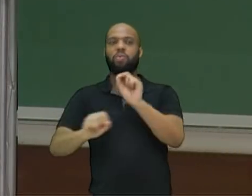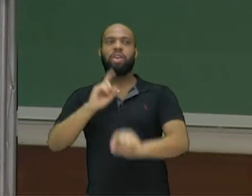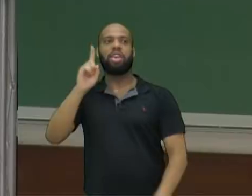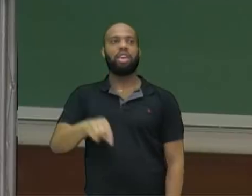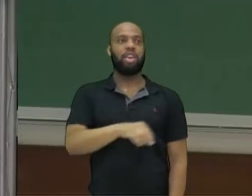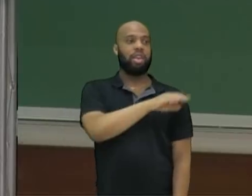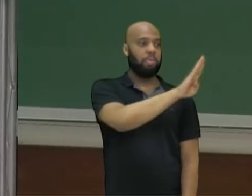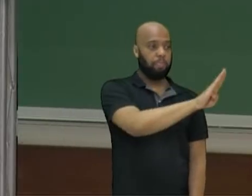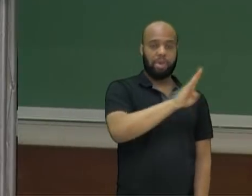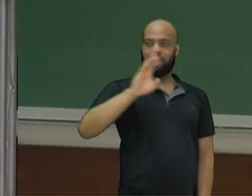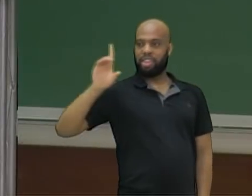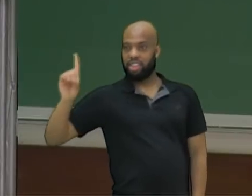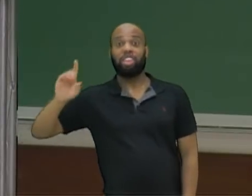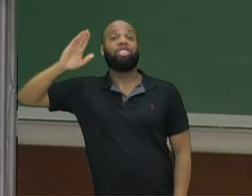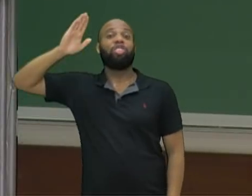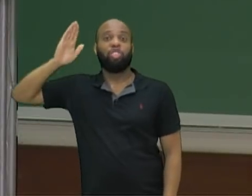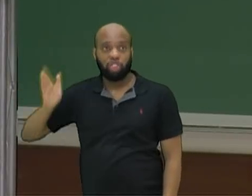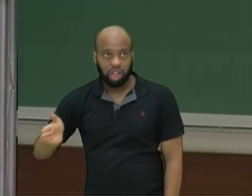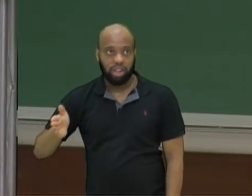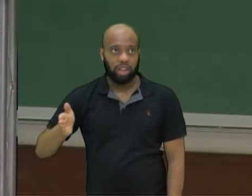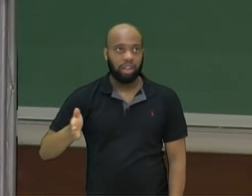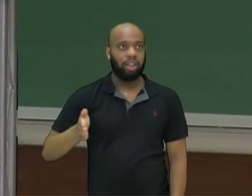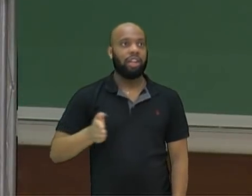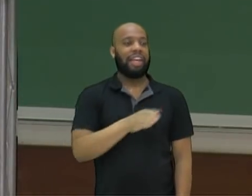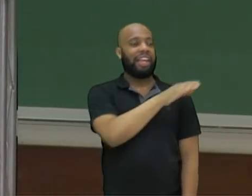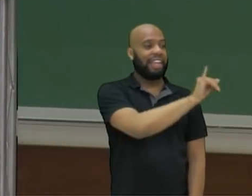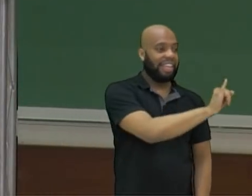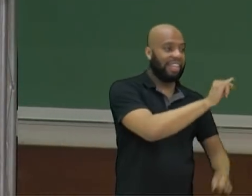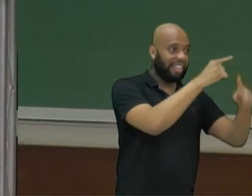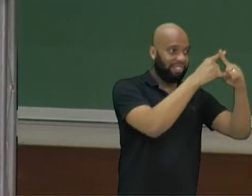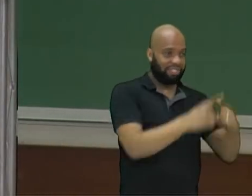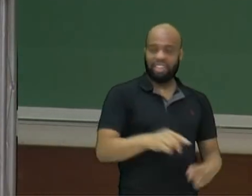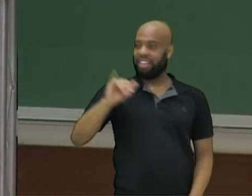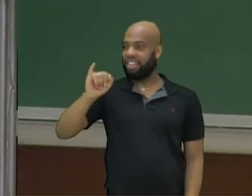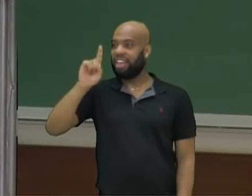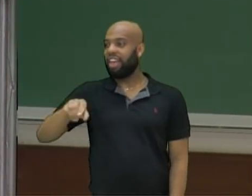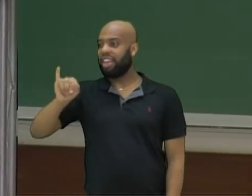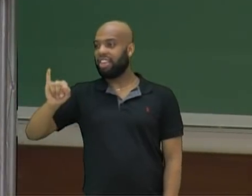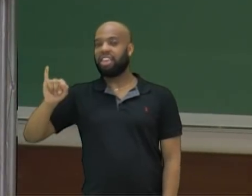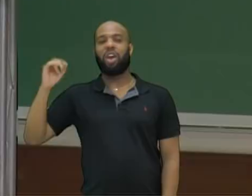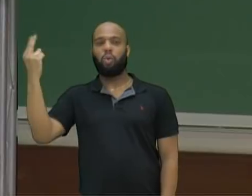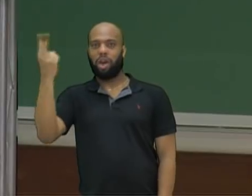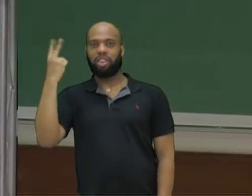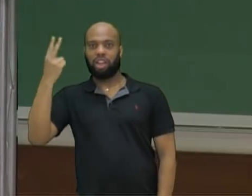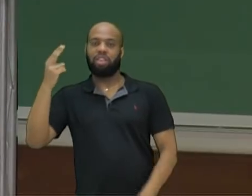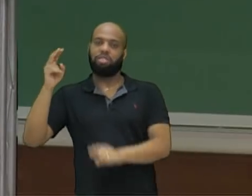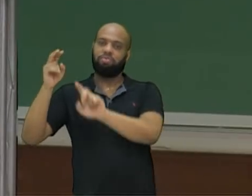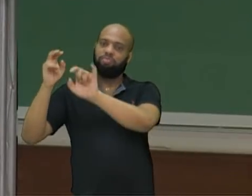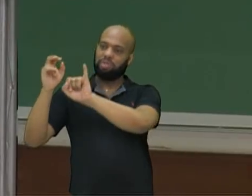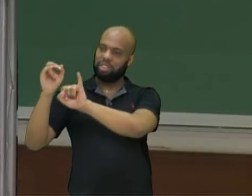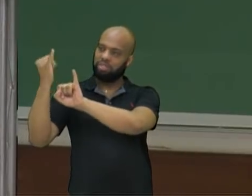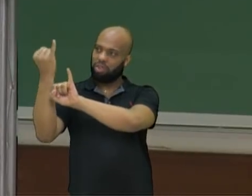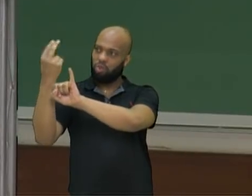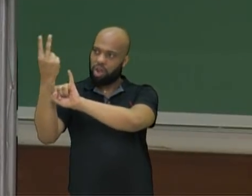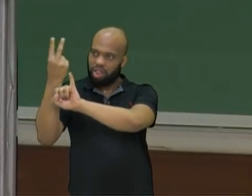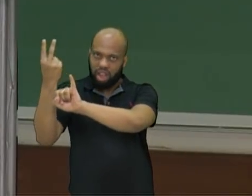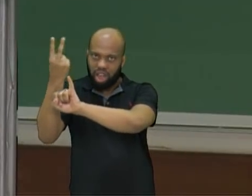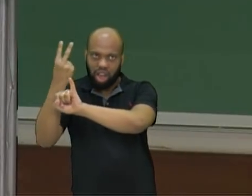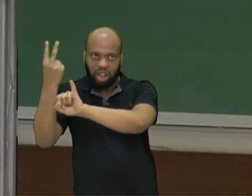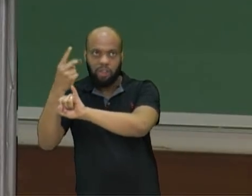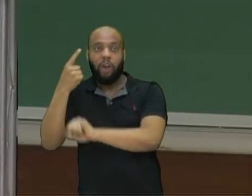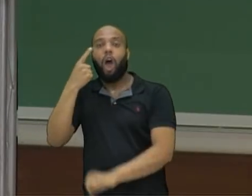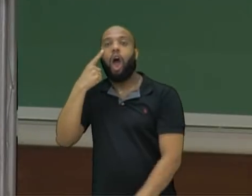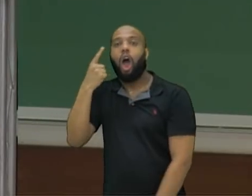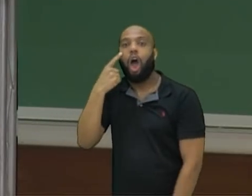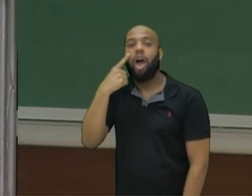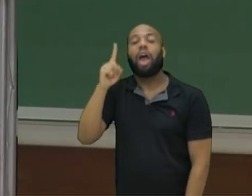O BD, tá aqui, ó, BD. E I vezes I, que é I ao quadrado. Eu deixei em vermelho para chamar a atenção de